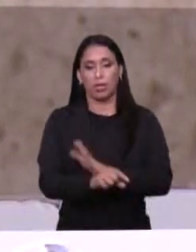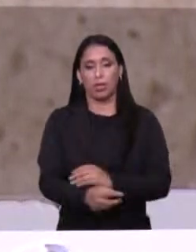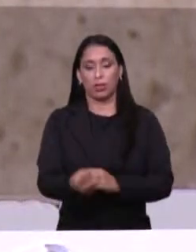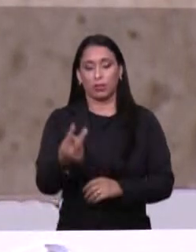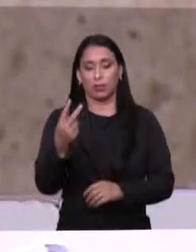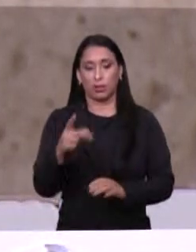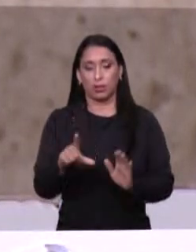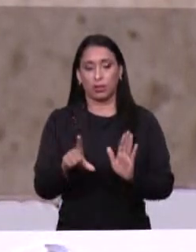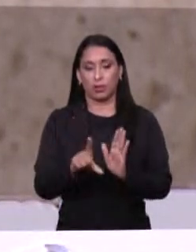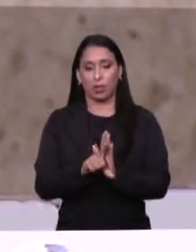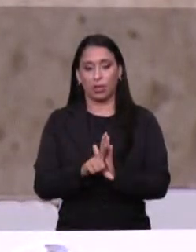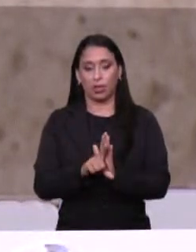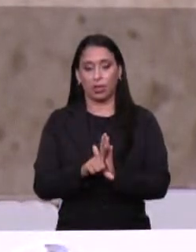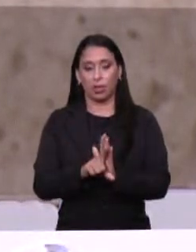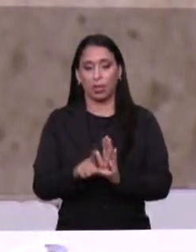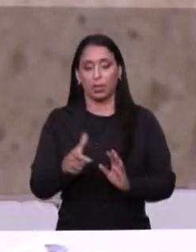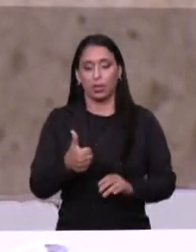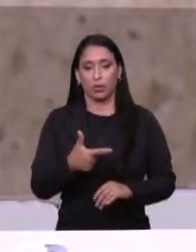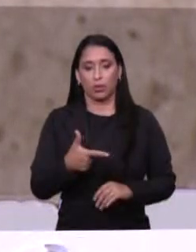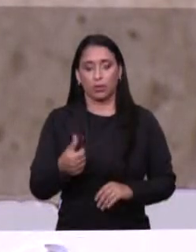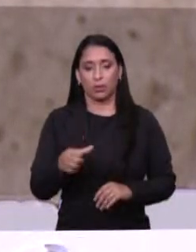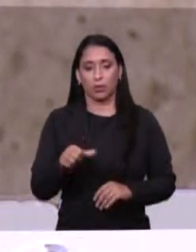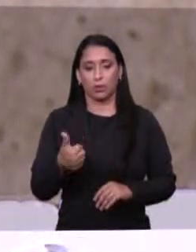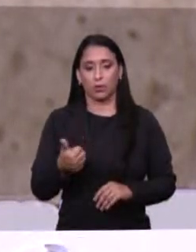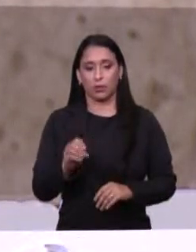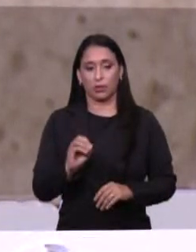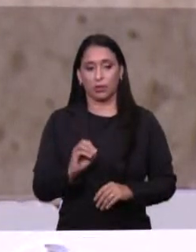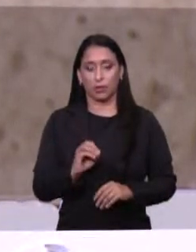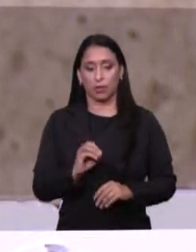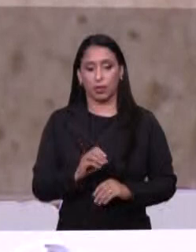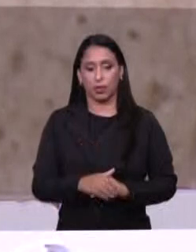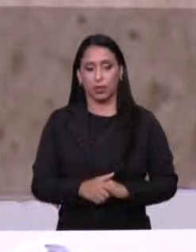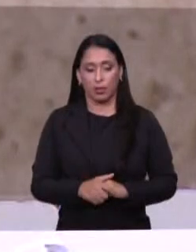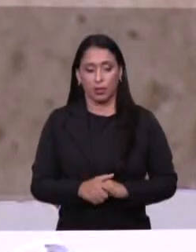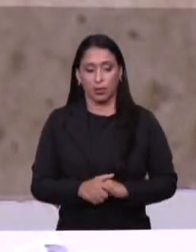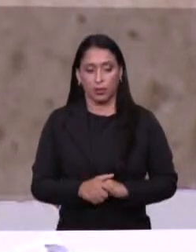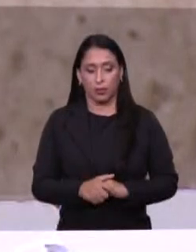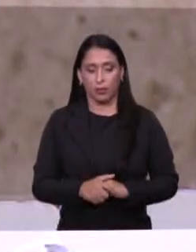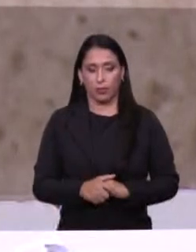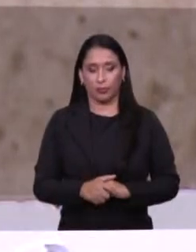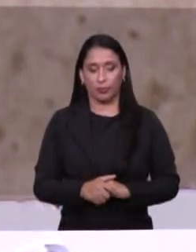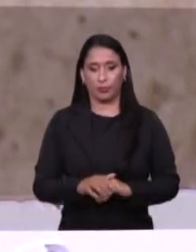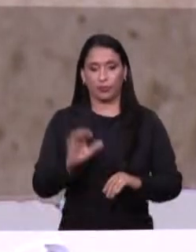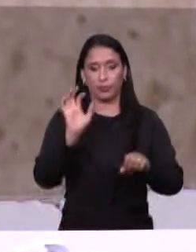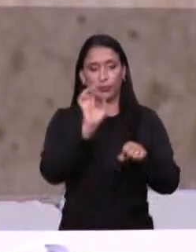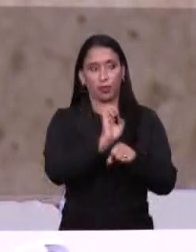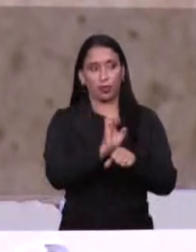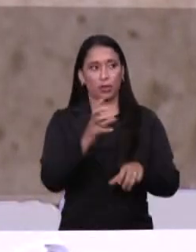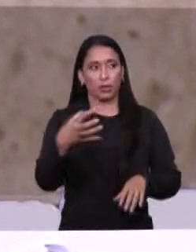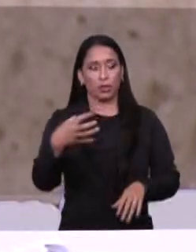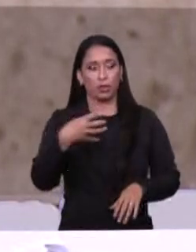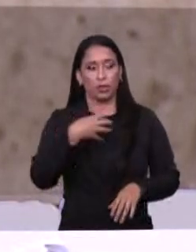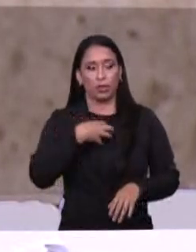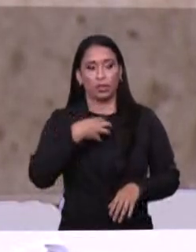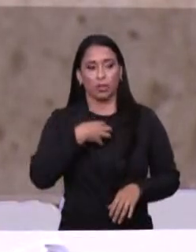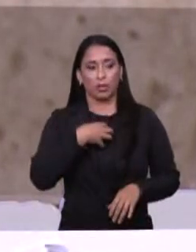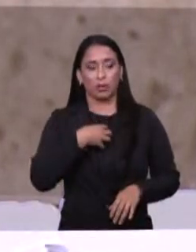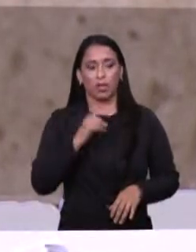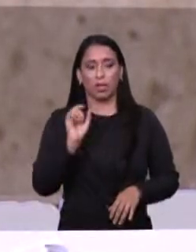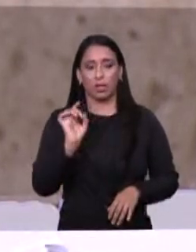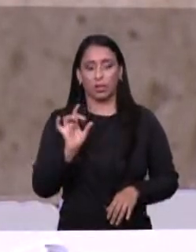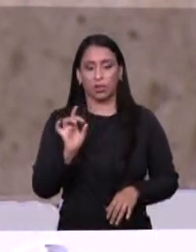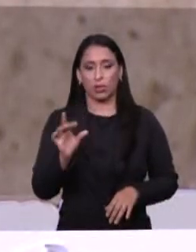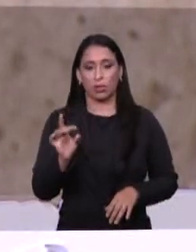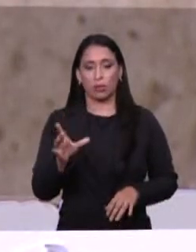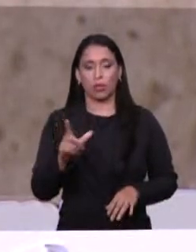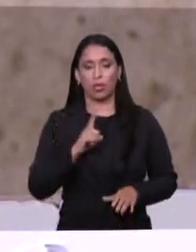parágrafo 2º da Lei 12.910, de 2013, do Estado da Bahia, apenas para prorrogar